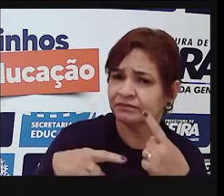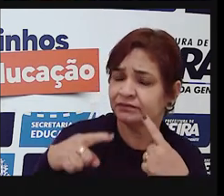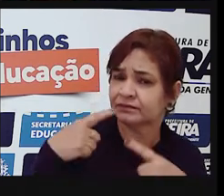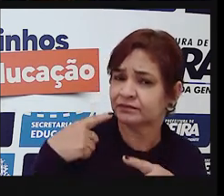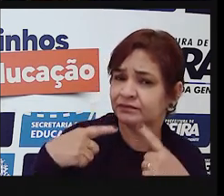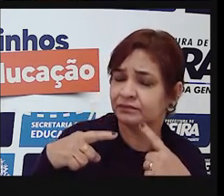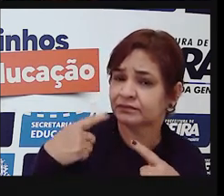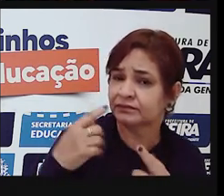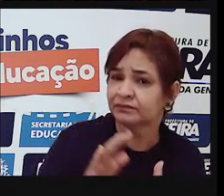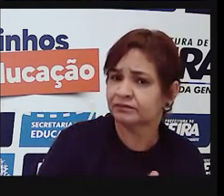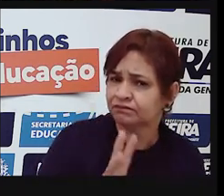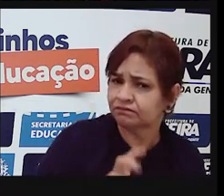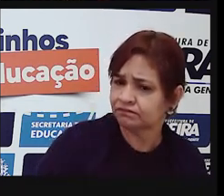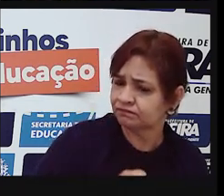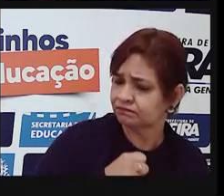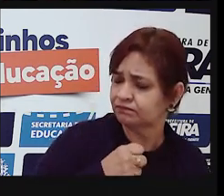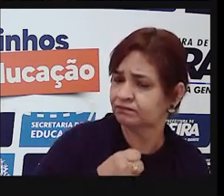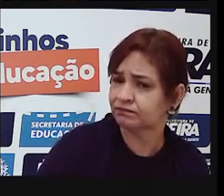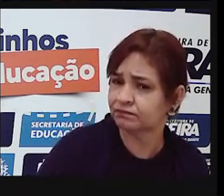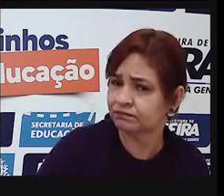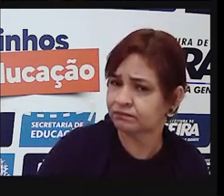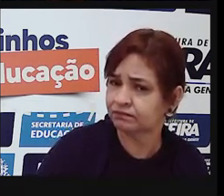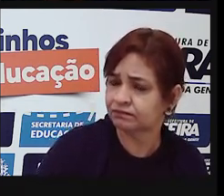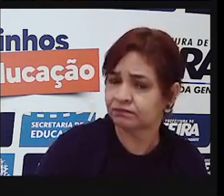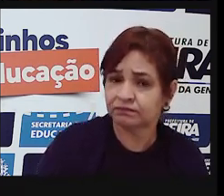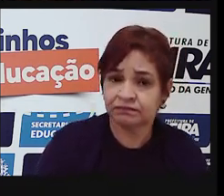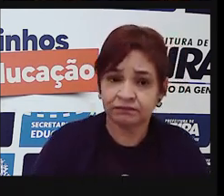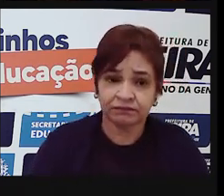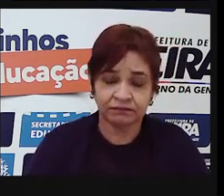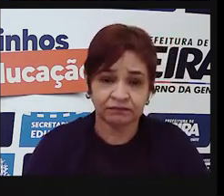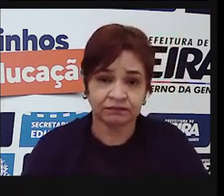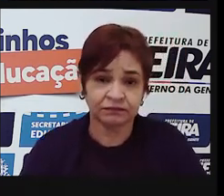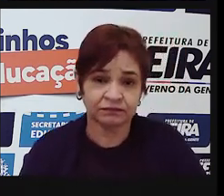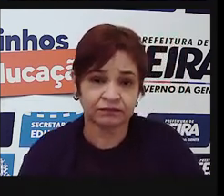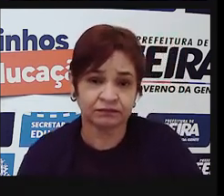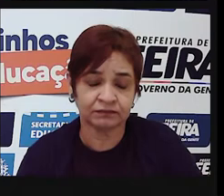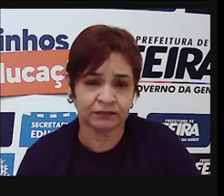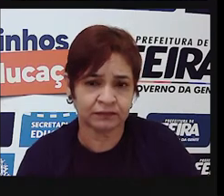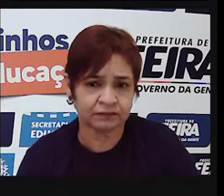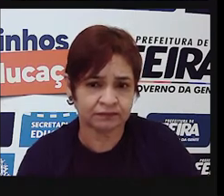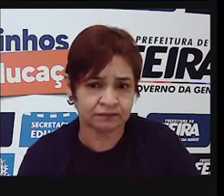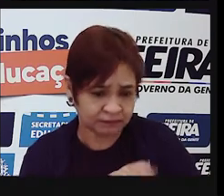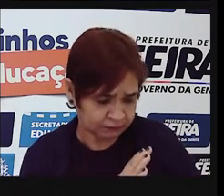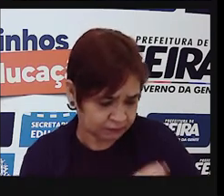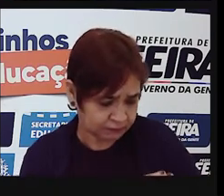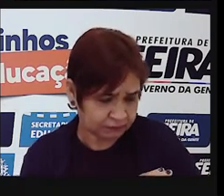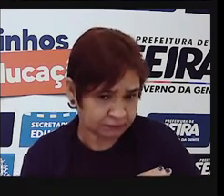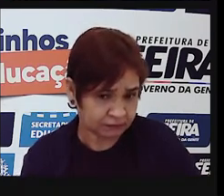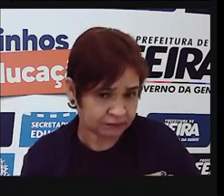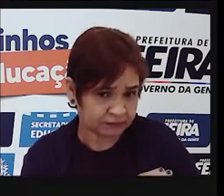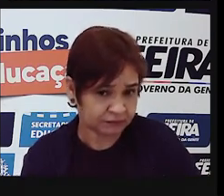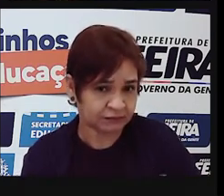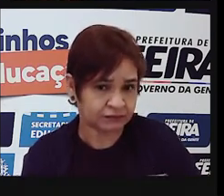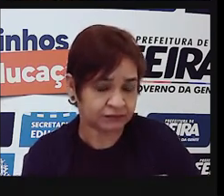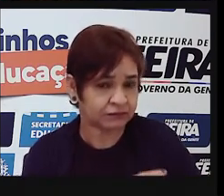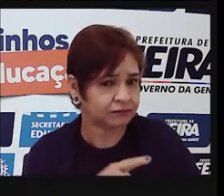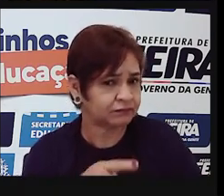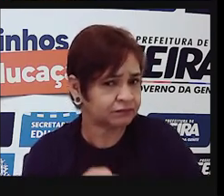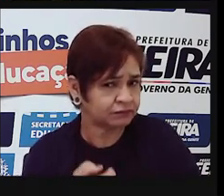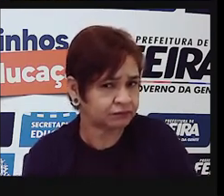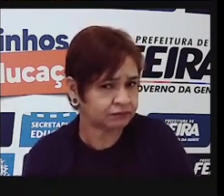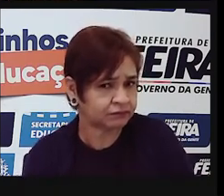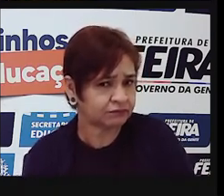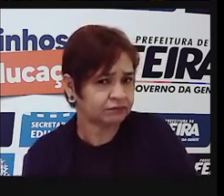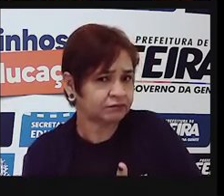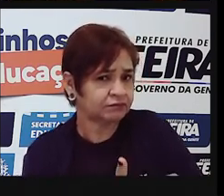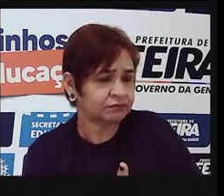músicas, têm o poder de alinhar o ritmo da música com as batidas do seu coração? É, algumas